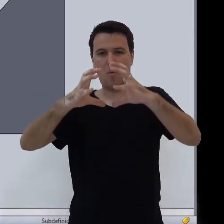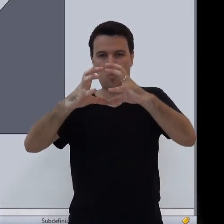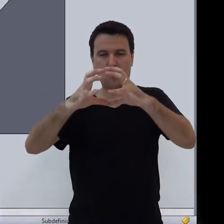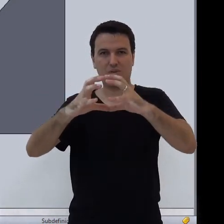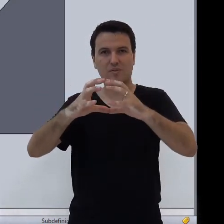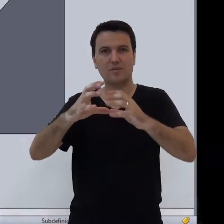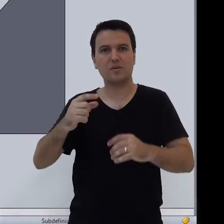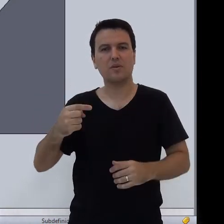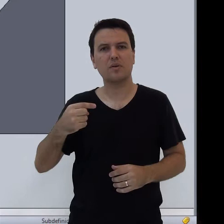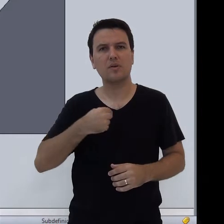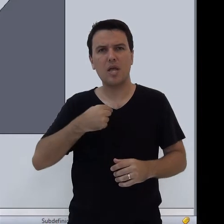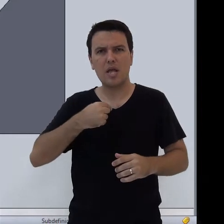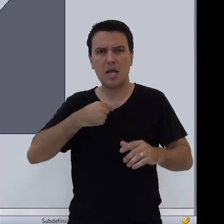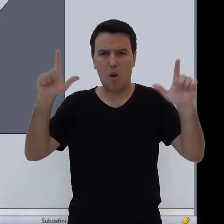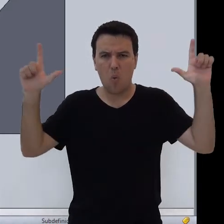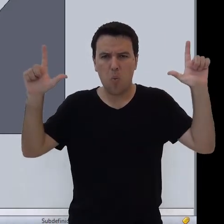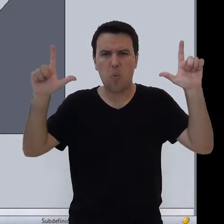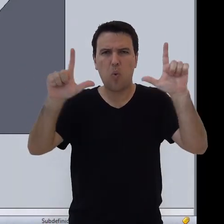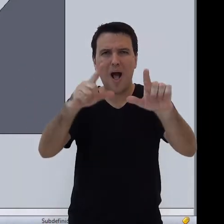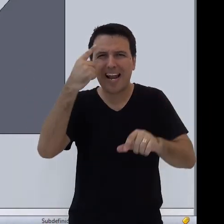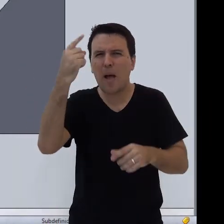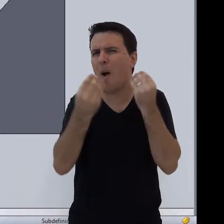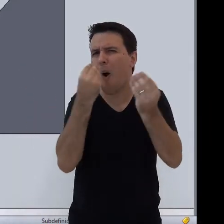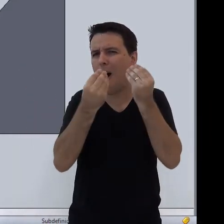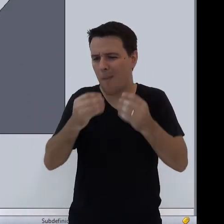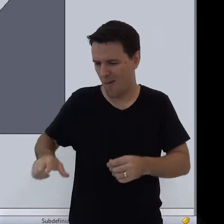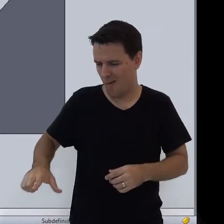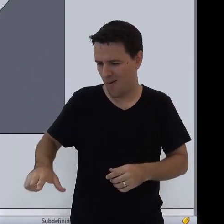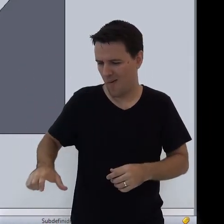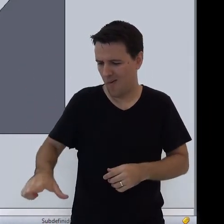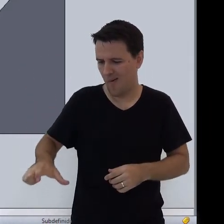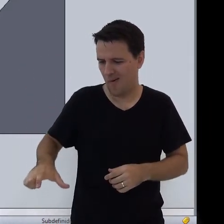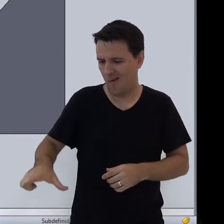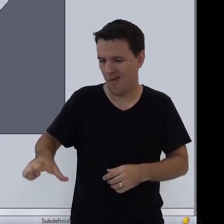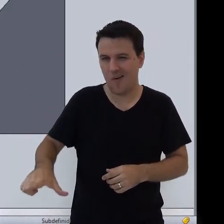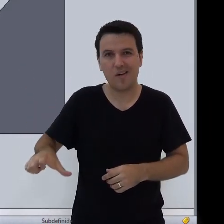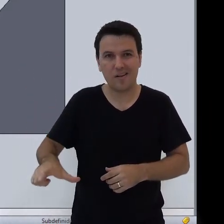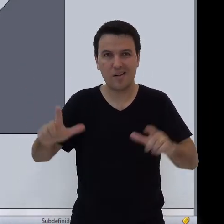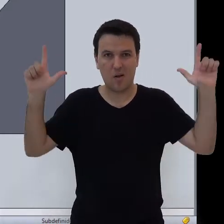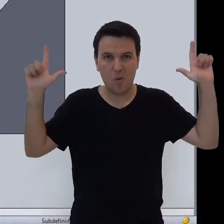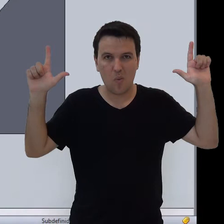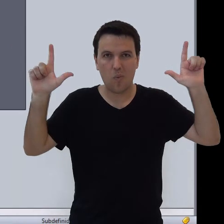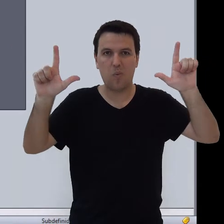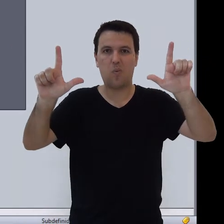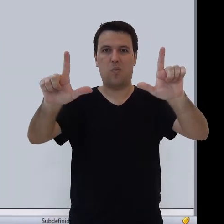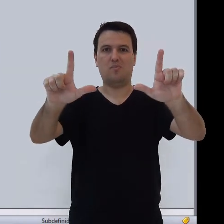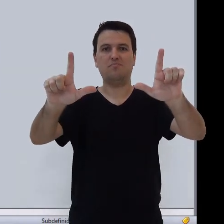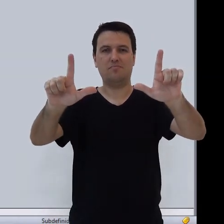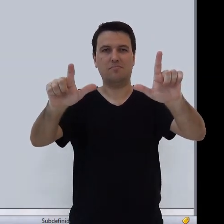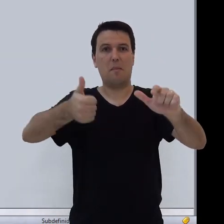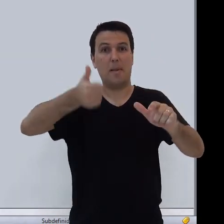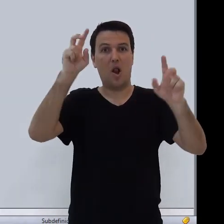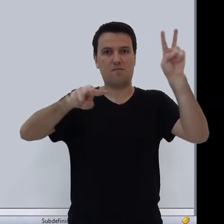componente, esfera, vou diminuir o zoom, lembra como é que eu faço? Então, botão de rolagem para frente, afastando